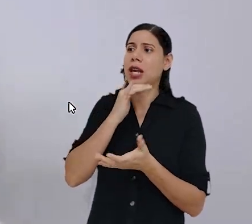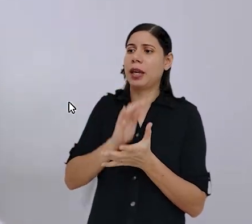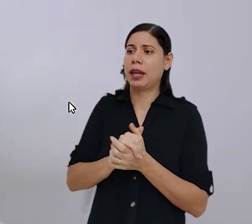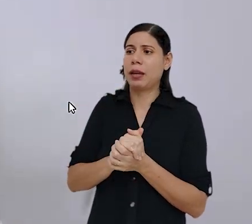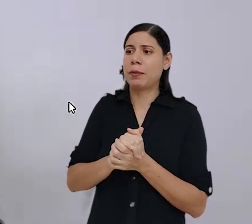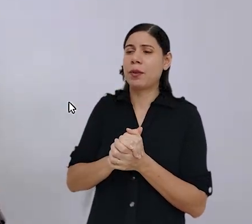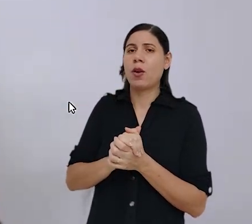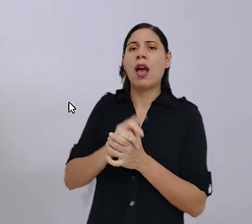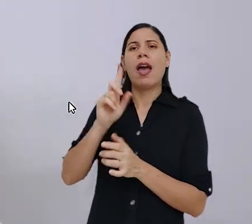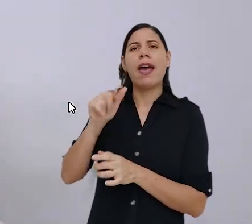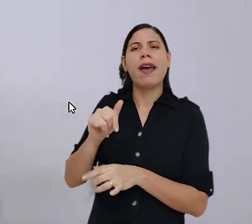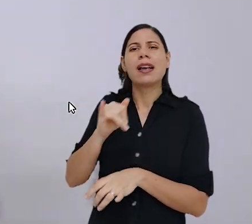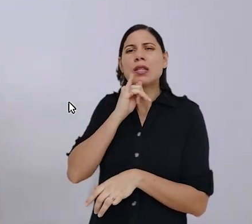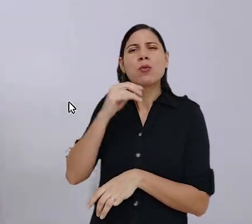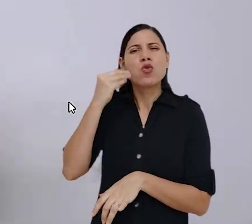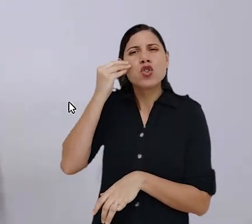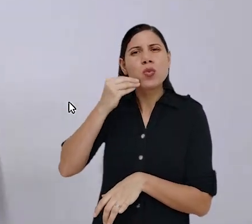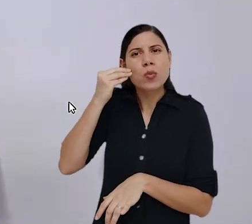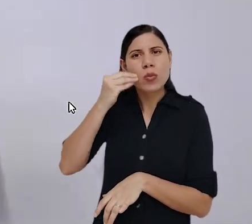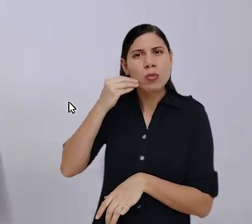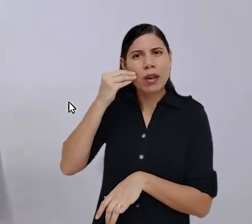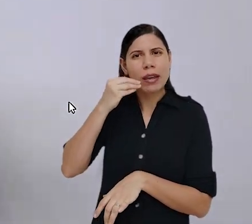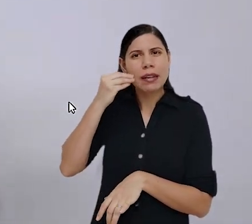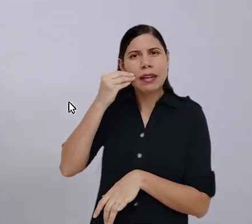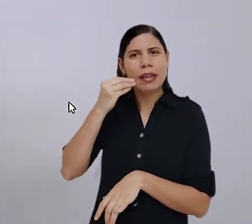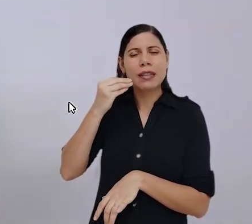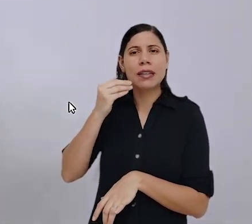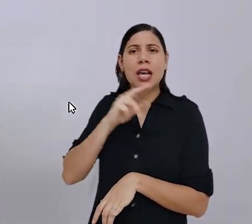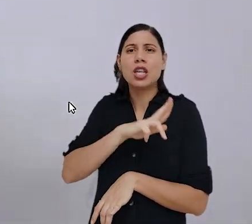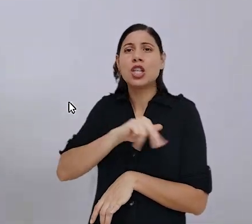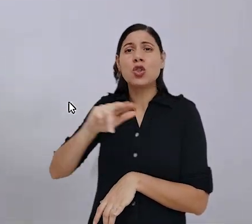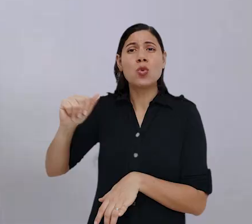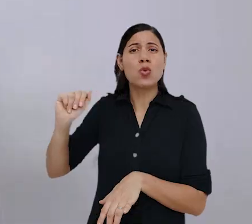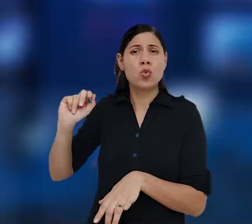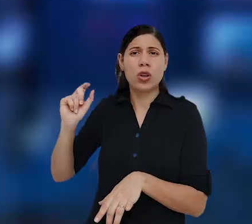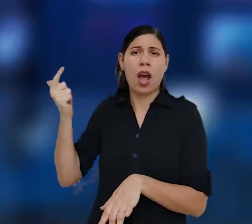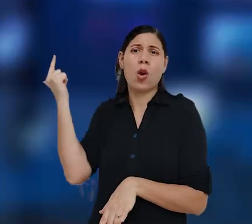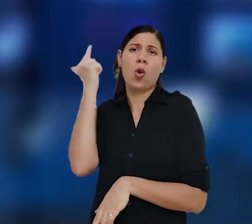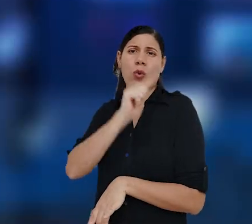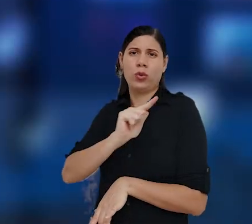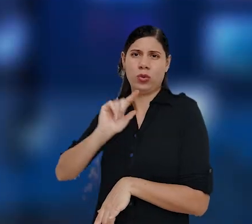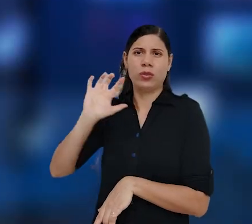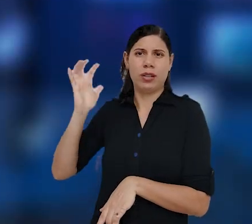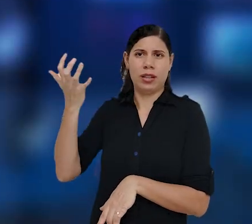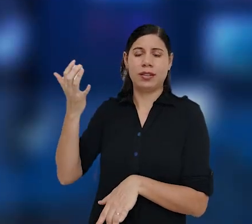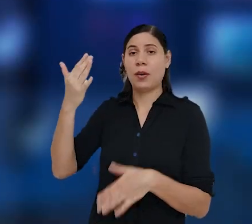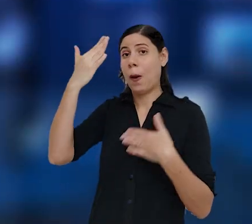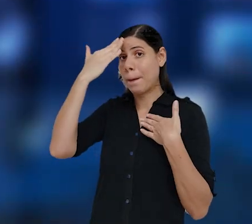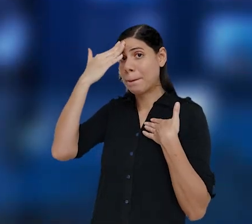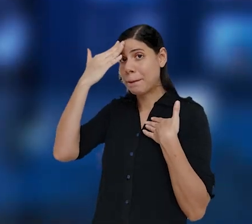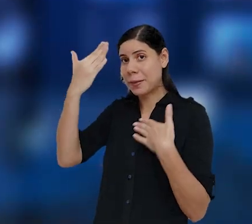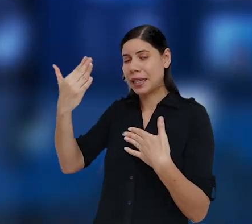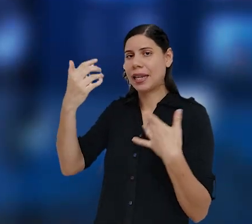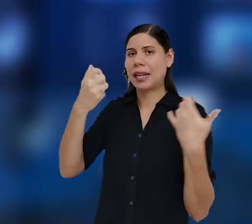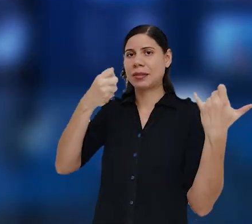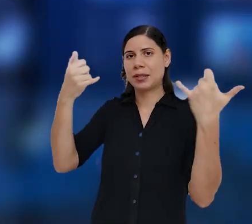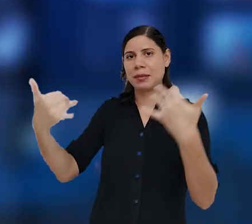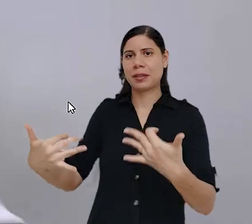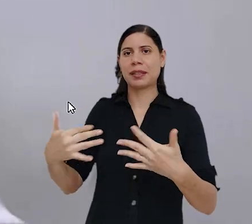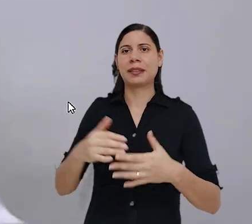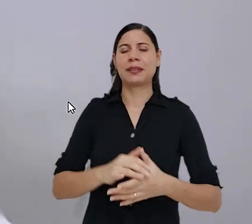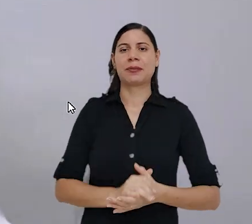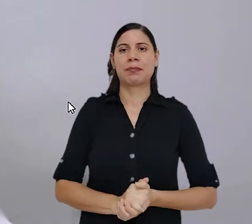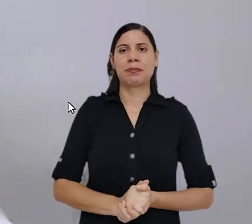uma experiência que desestimule o ofensor a repetir aquele ato. Muito obrigado, Michele, pelos